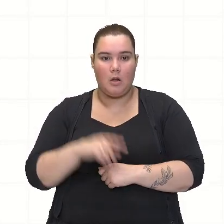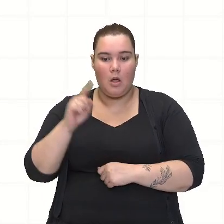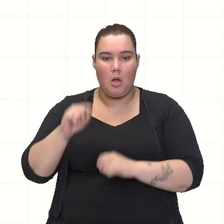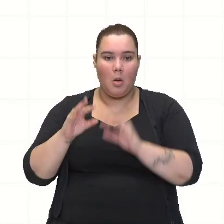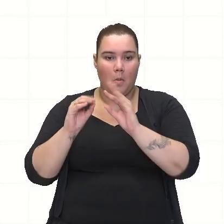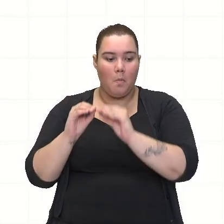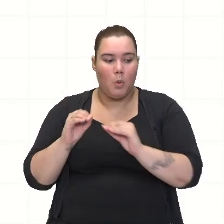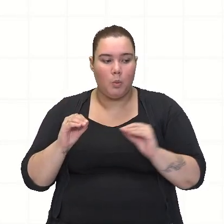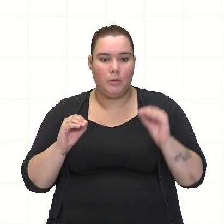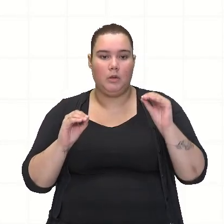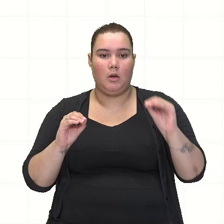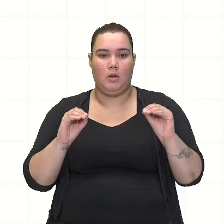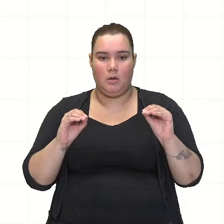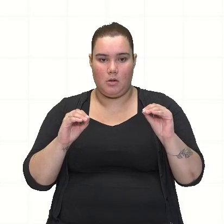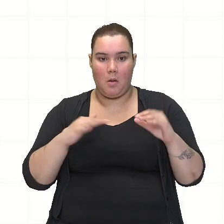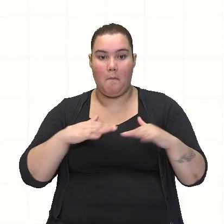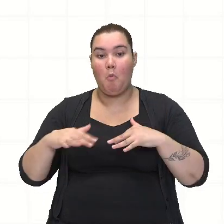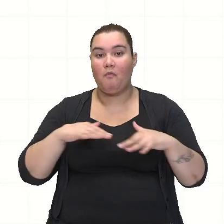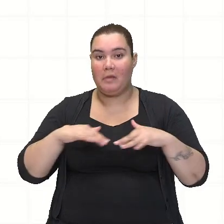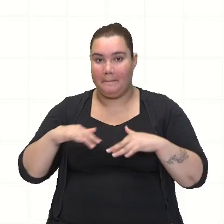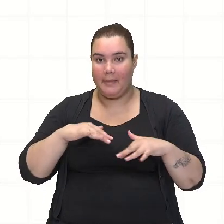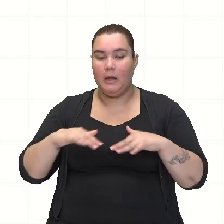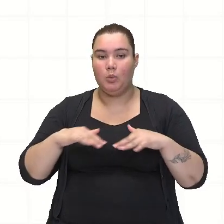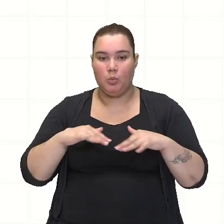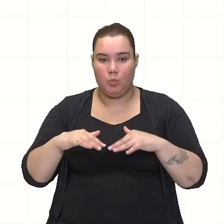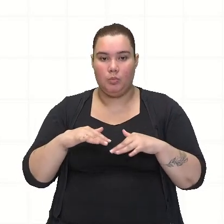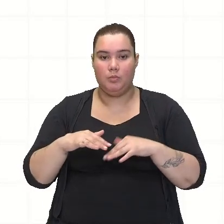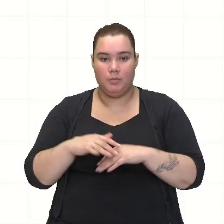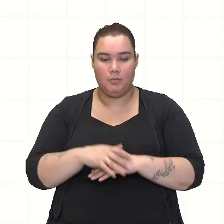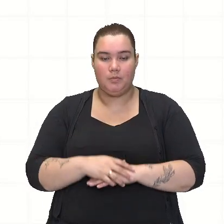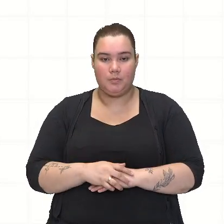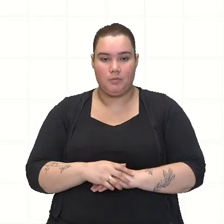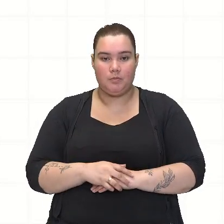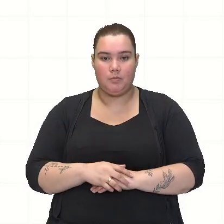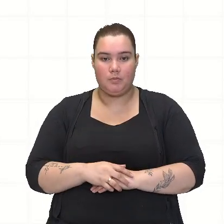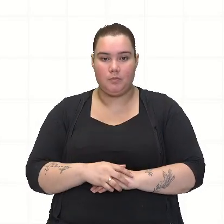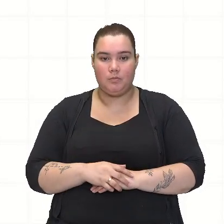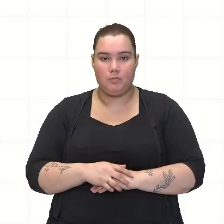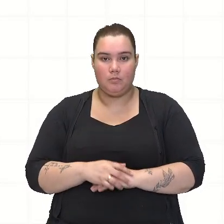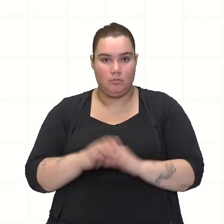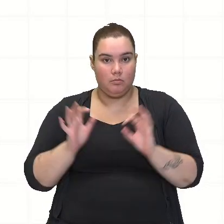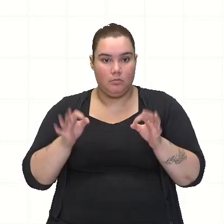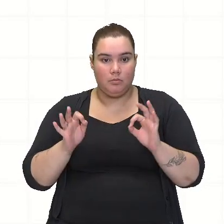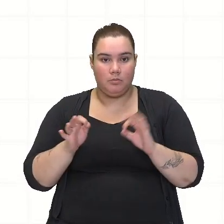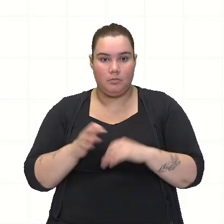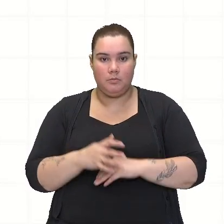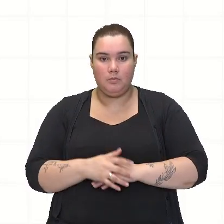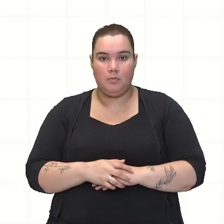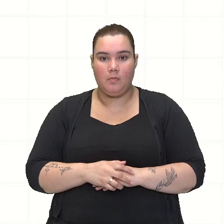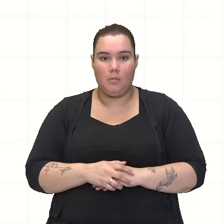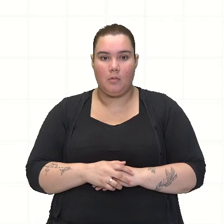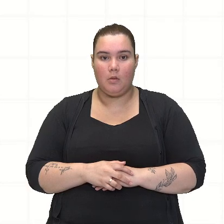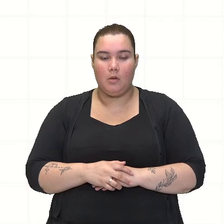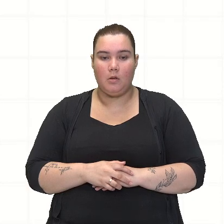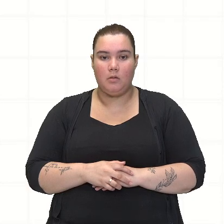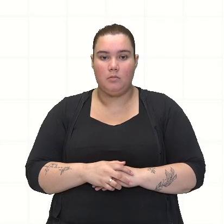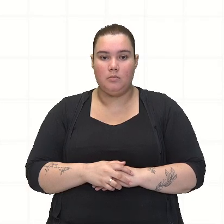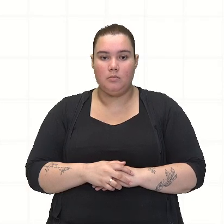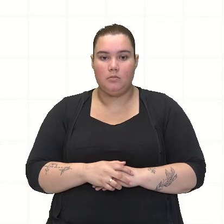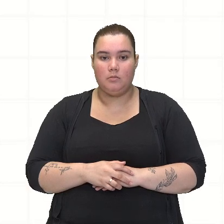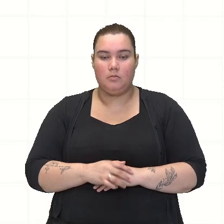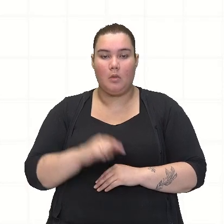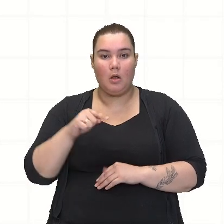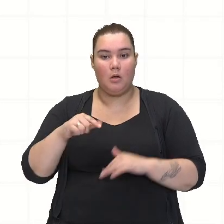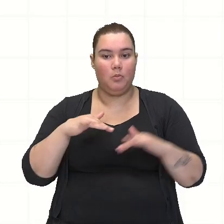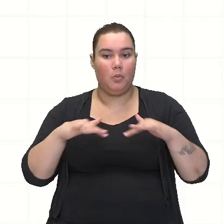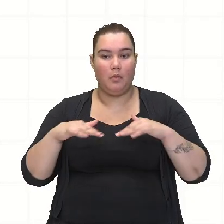ou seja, movimento, vai haver um movimento, beleza? E esse